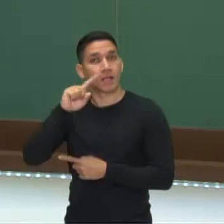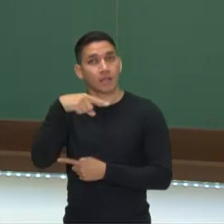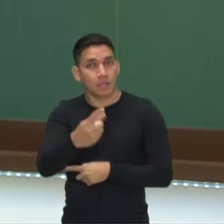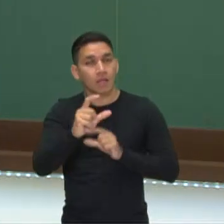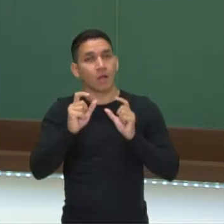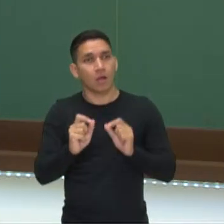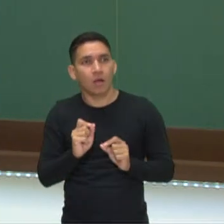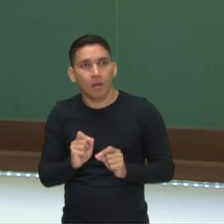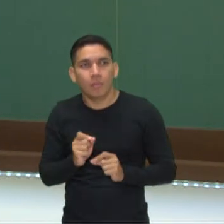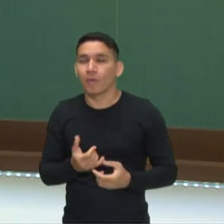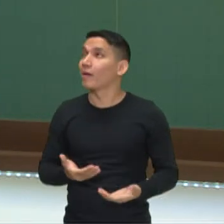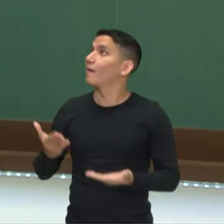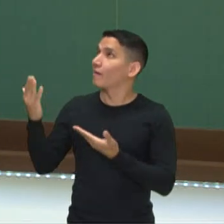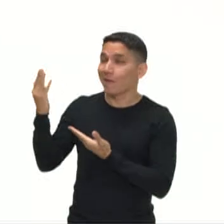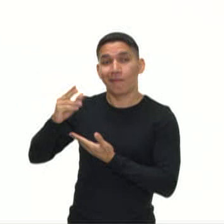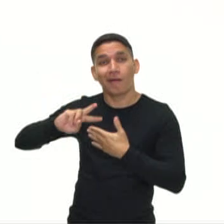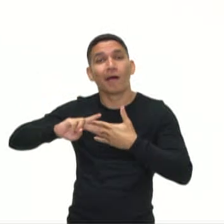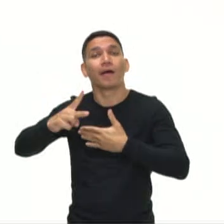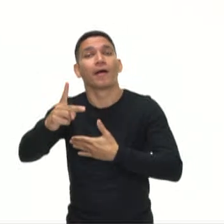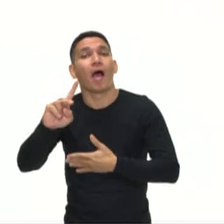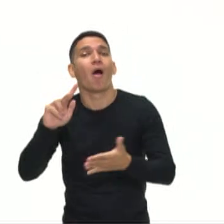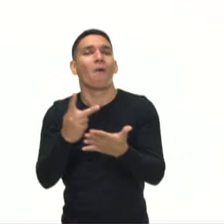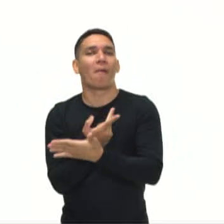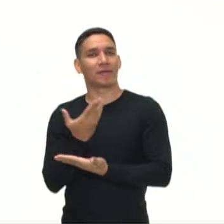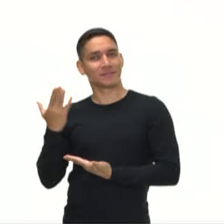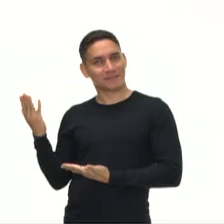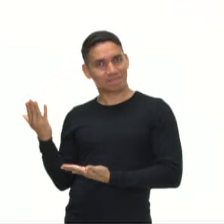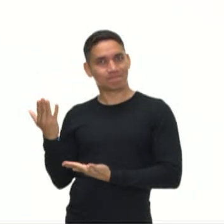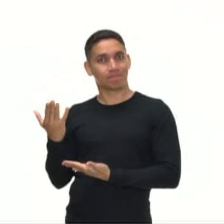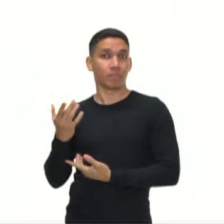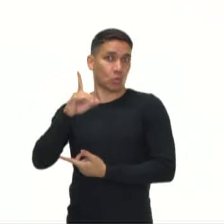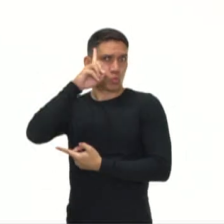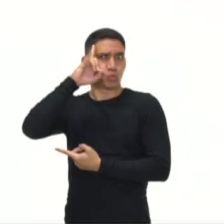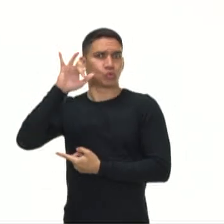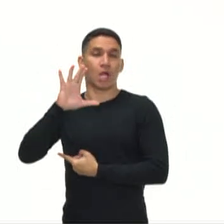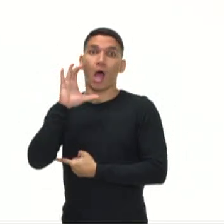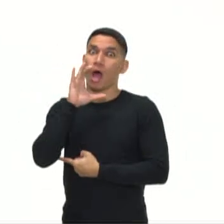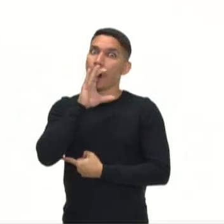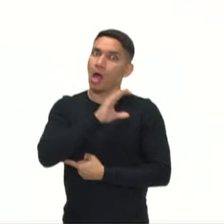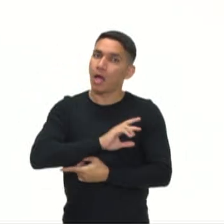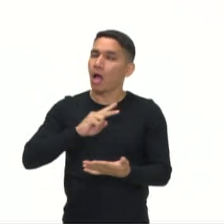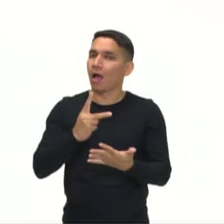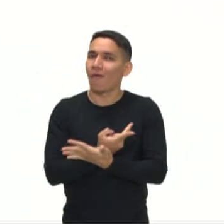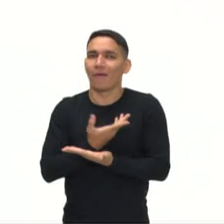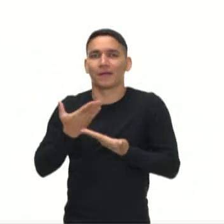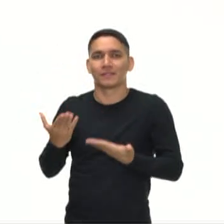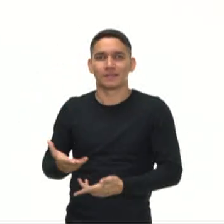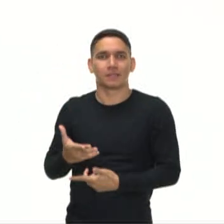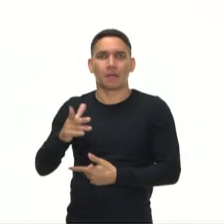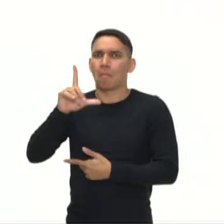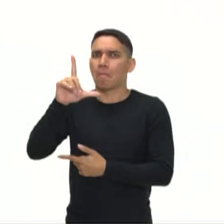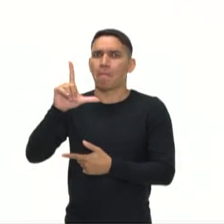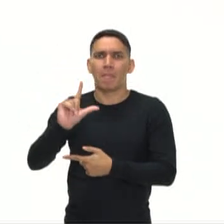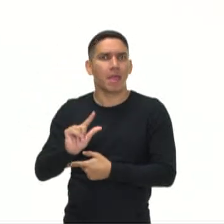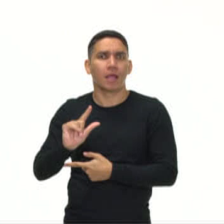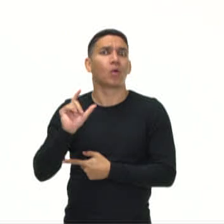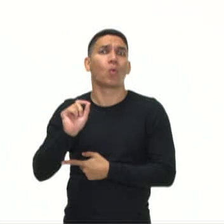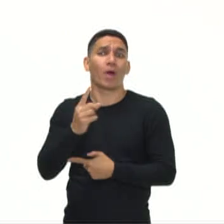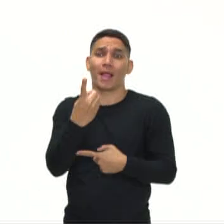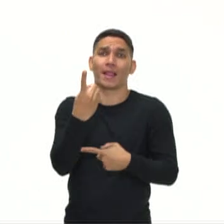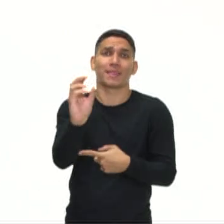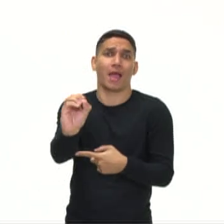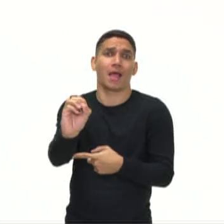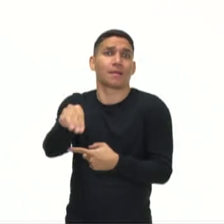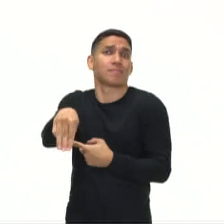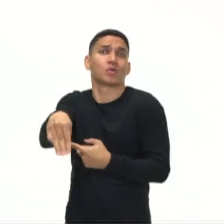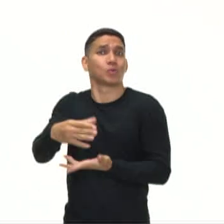Depois, esse aqui é o resultado. O dia estava muito quente e esse resultado aconteceu em menos de 10 minutos. E o